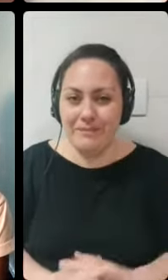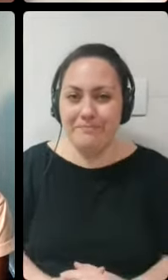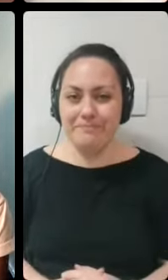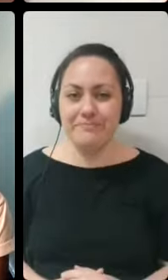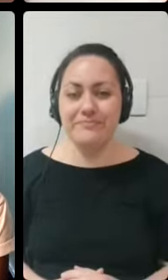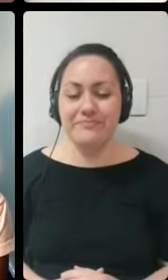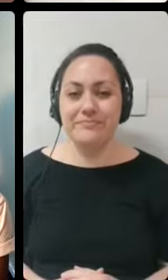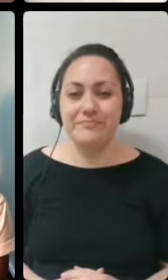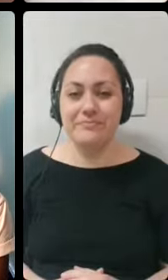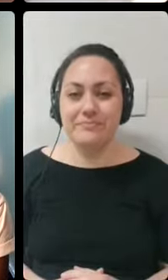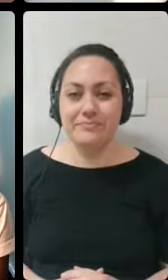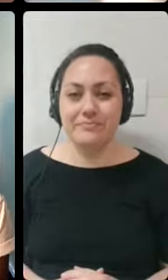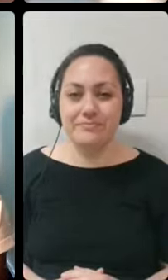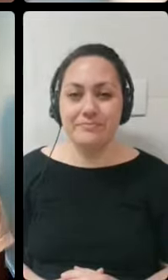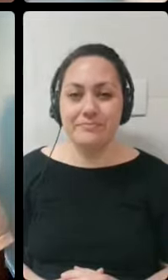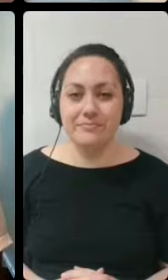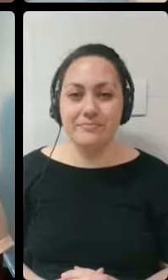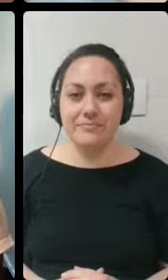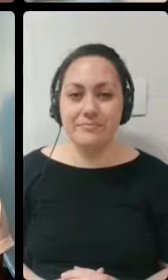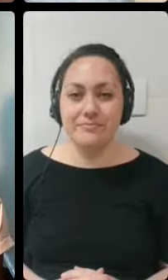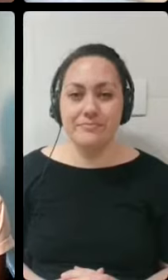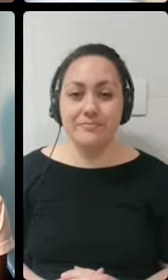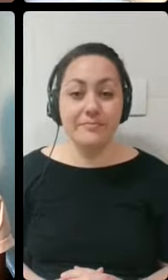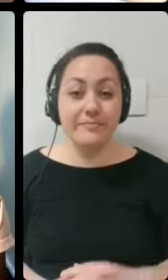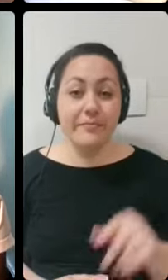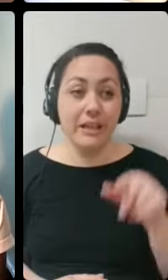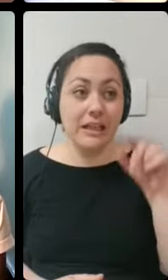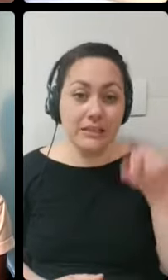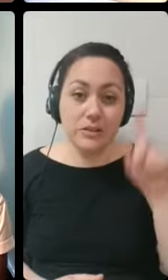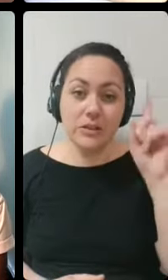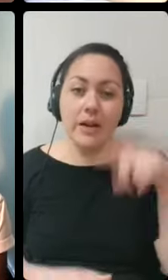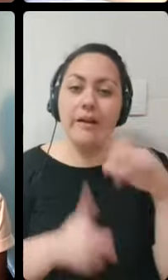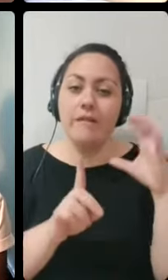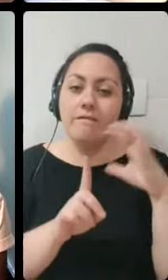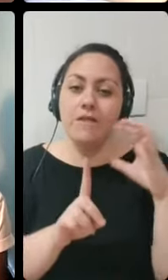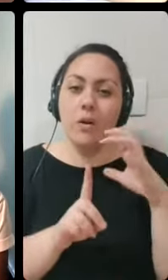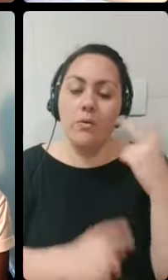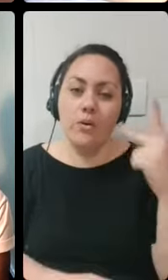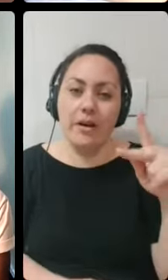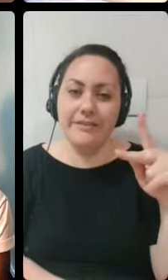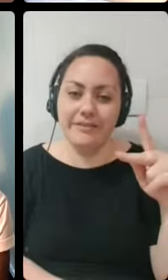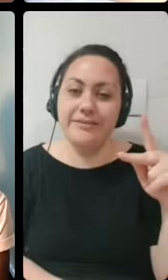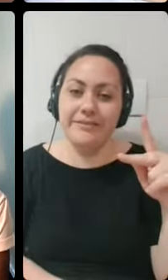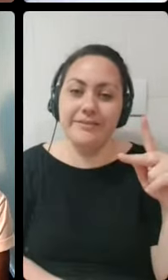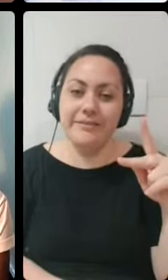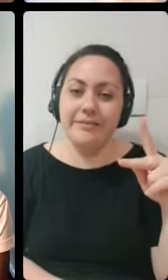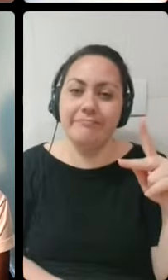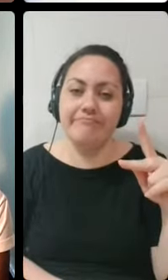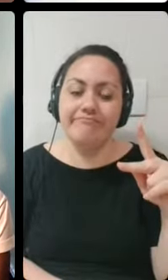sobre a formação de vocês, né? Que é, eu acredito que